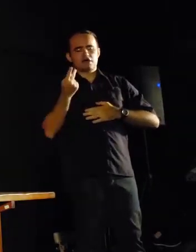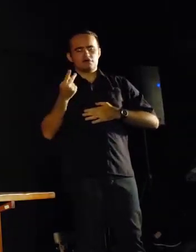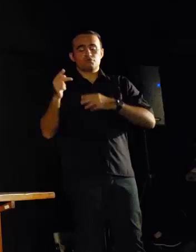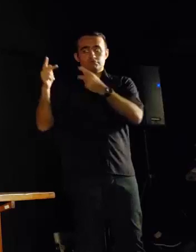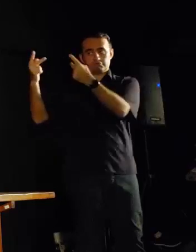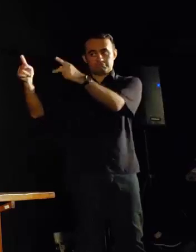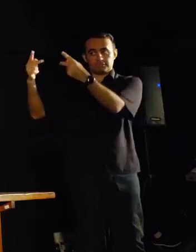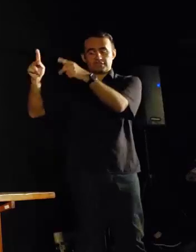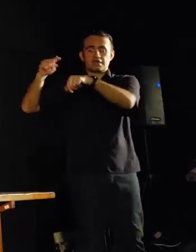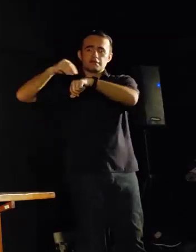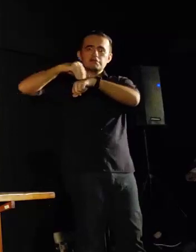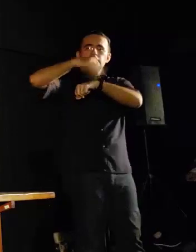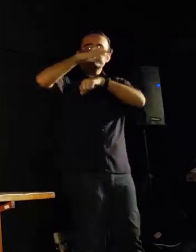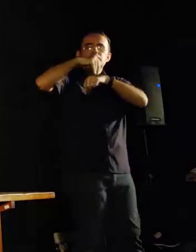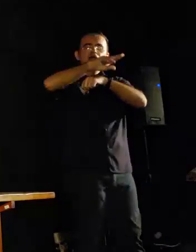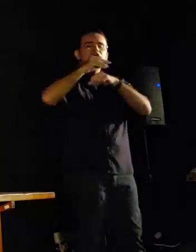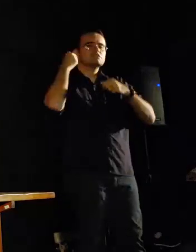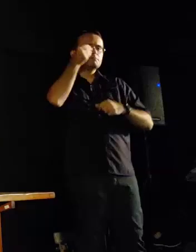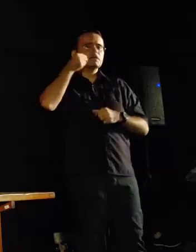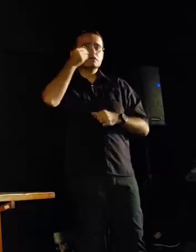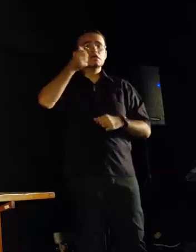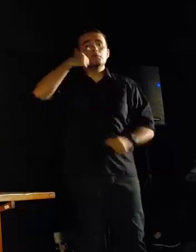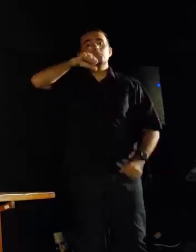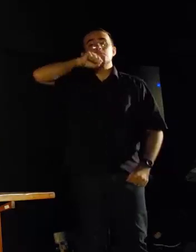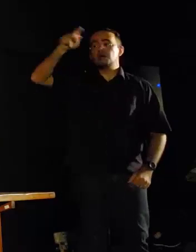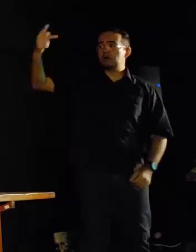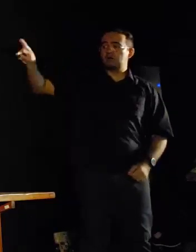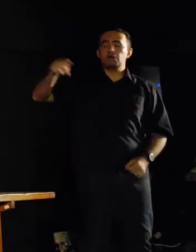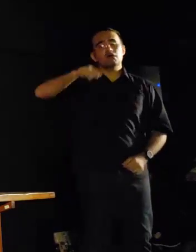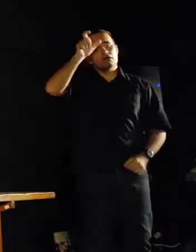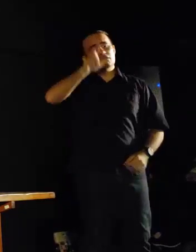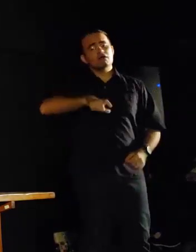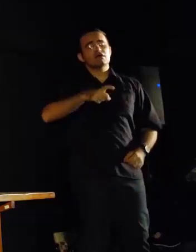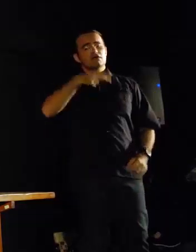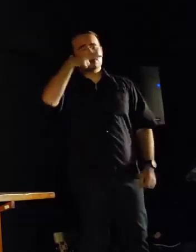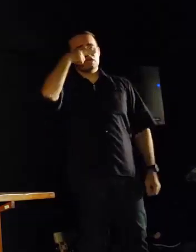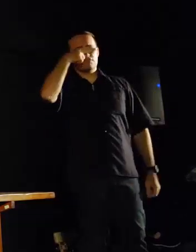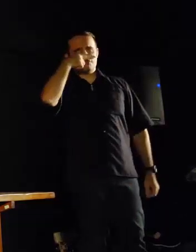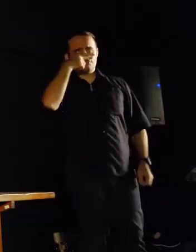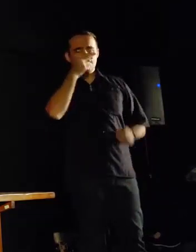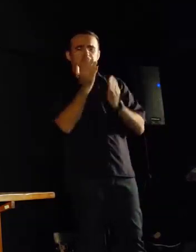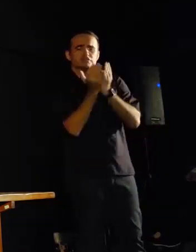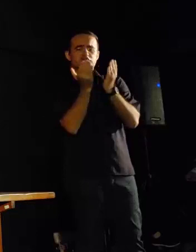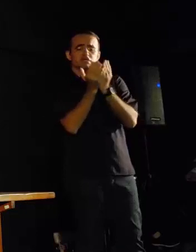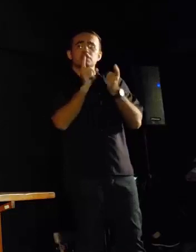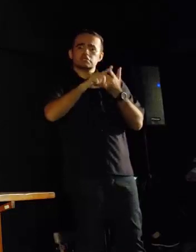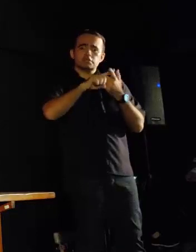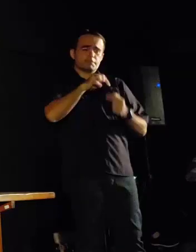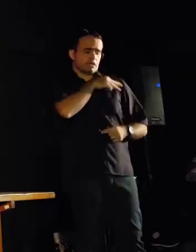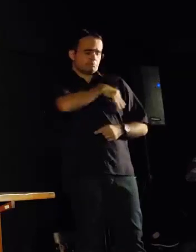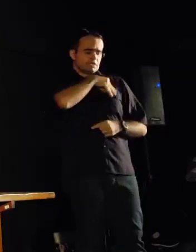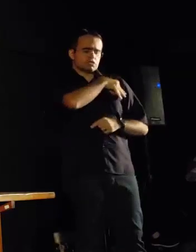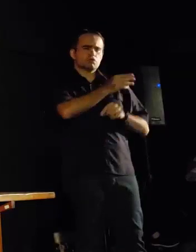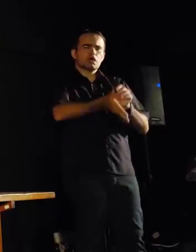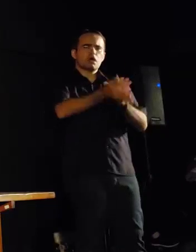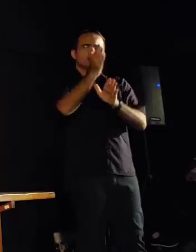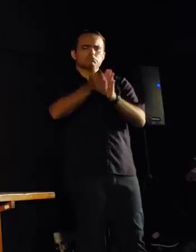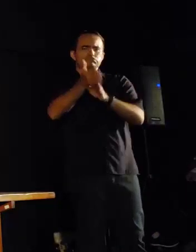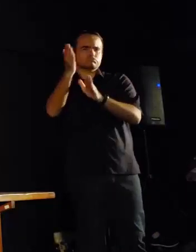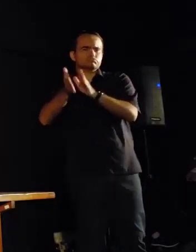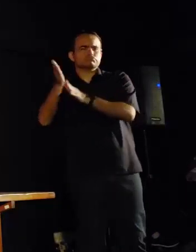porque a minha mãe, ela é evangélica, ela não só é evangélica, ela é missionária,